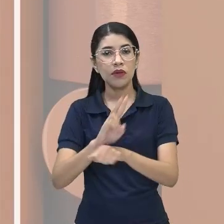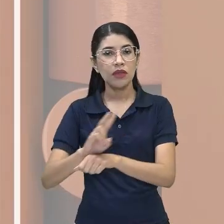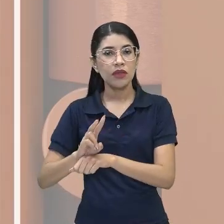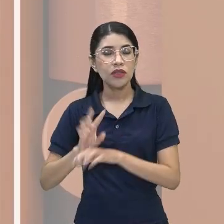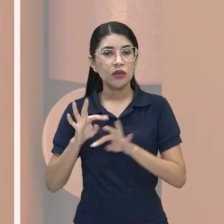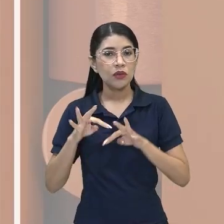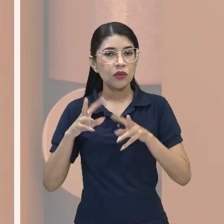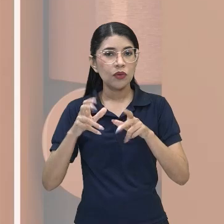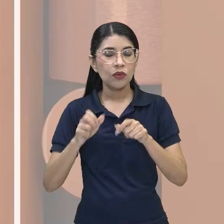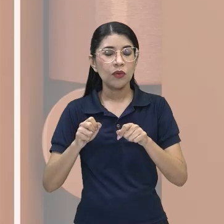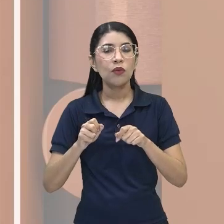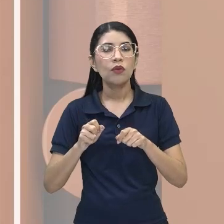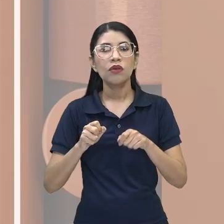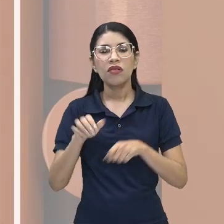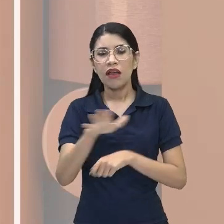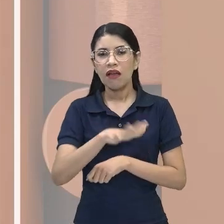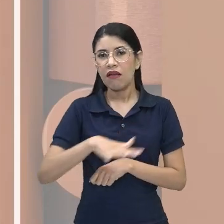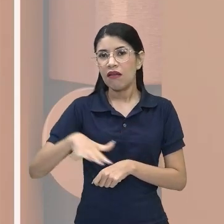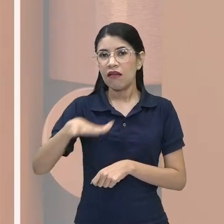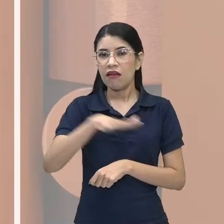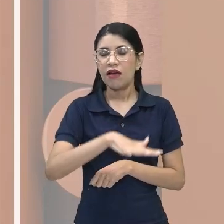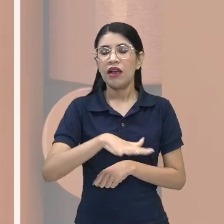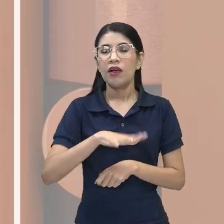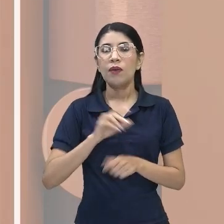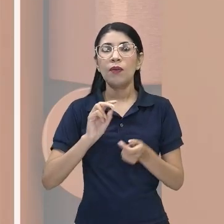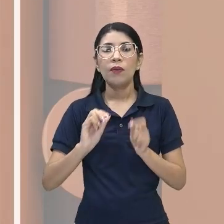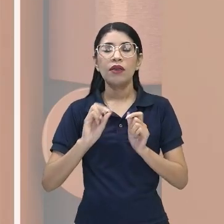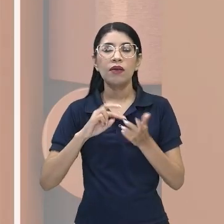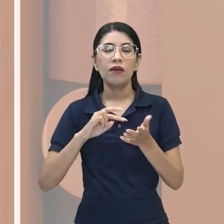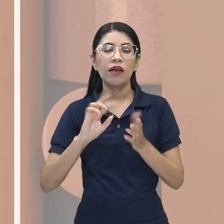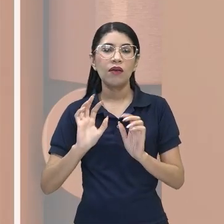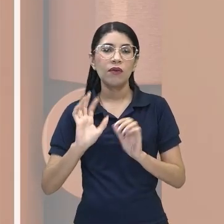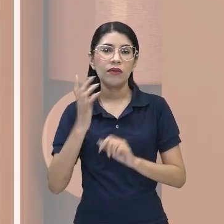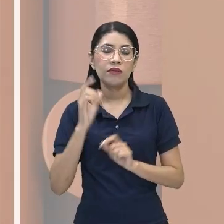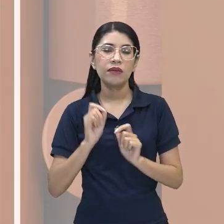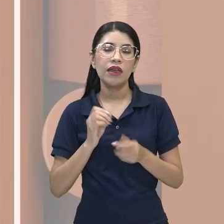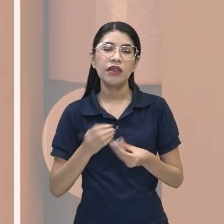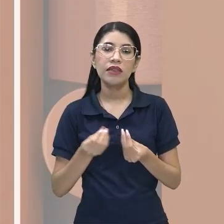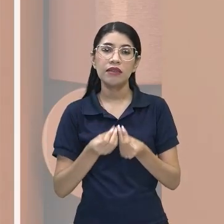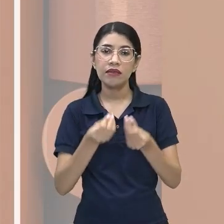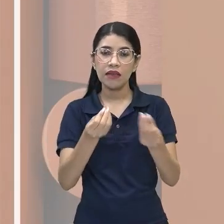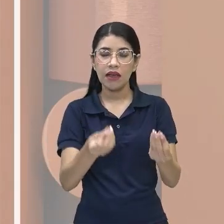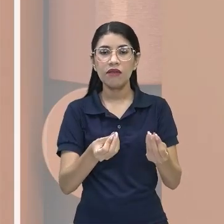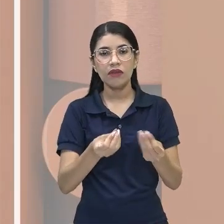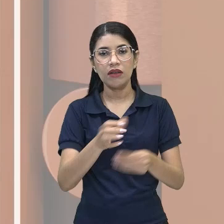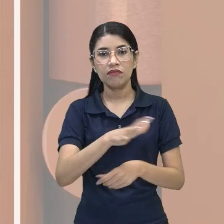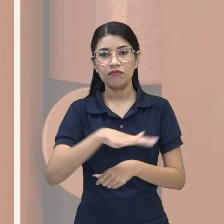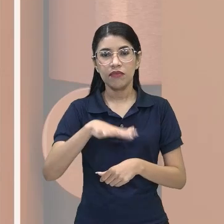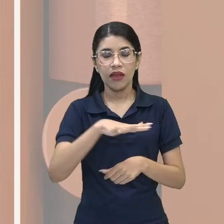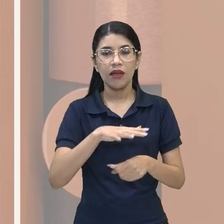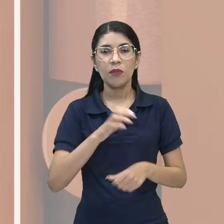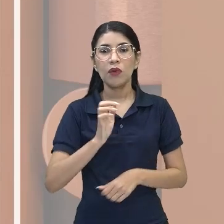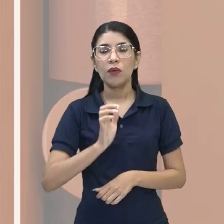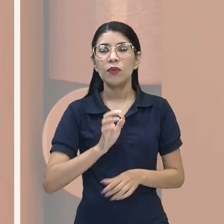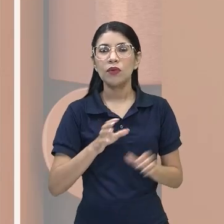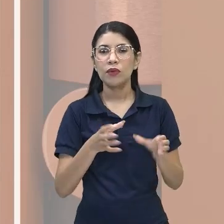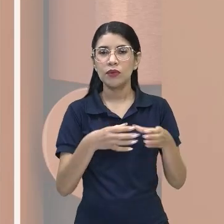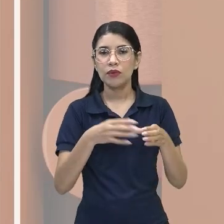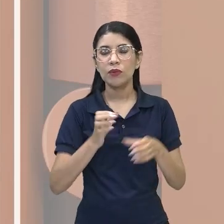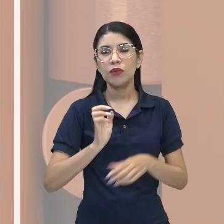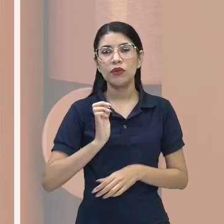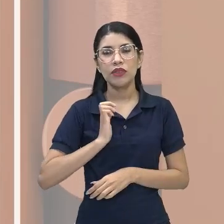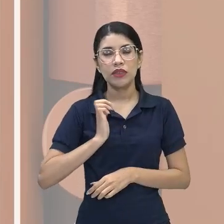todo o seu território, acabou doando porção territorial a outros nobres, e esses nobres foram os